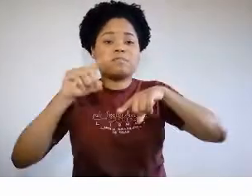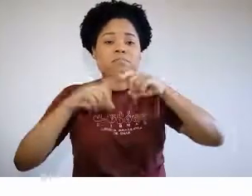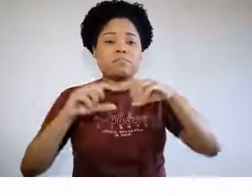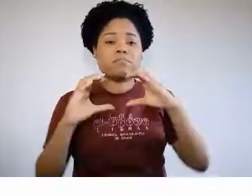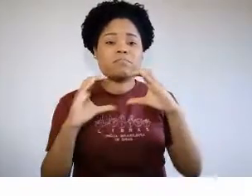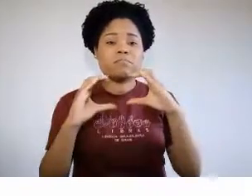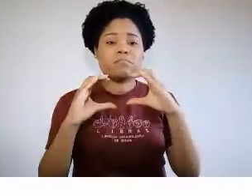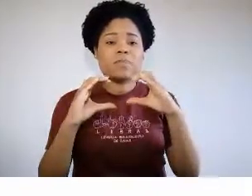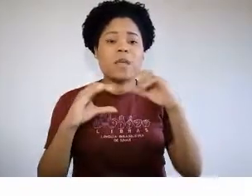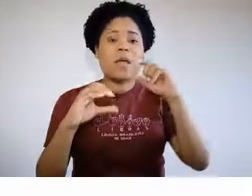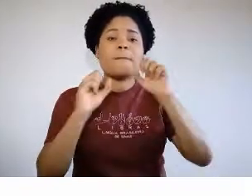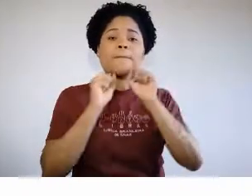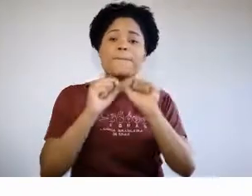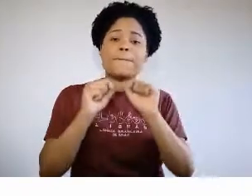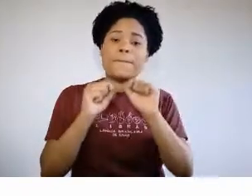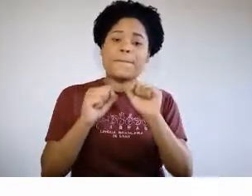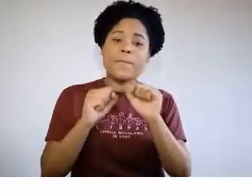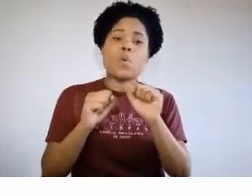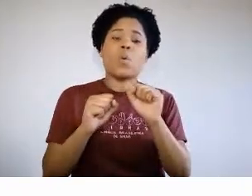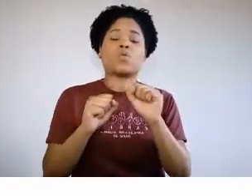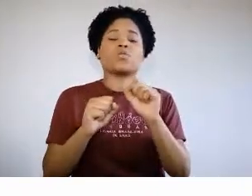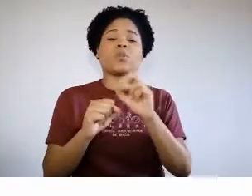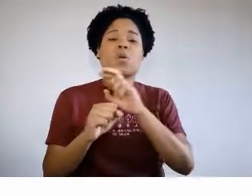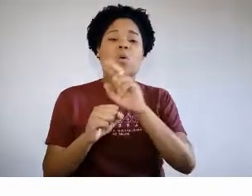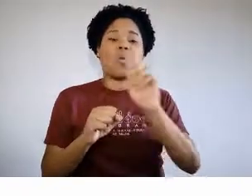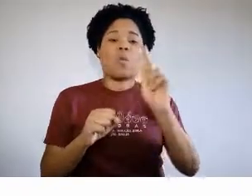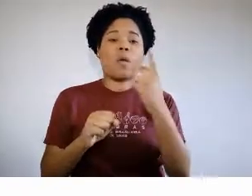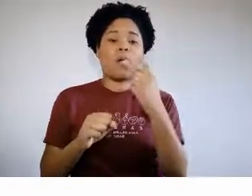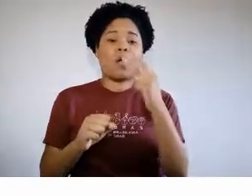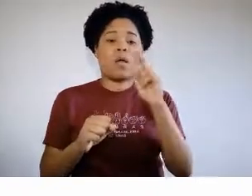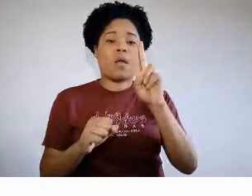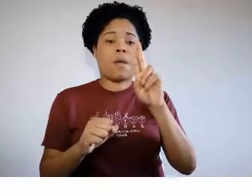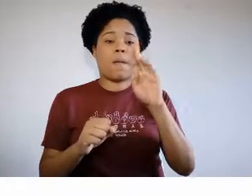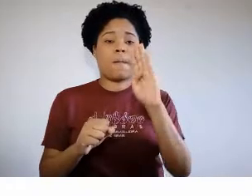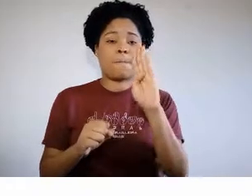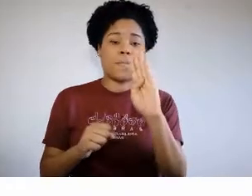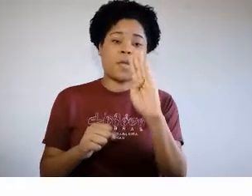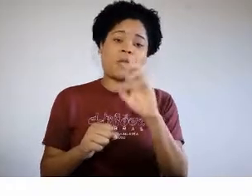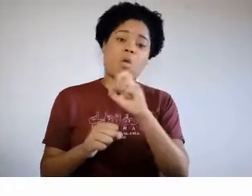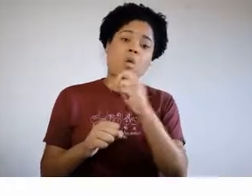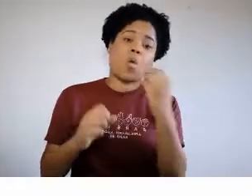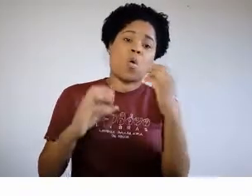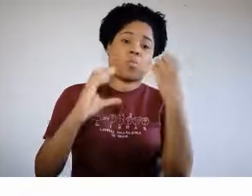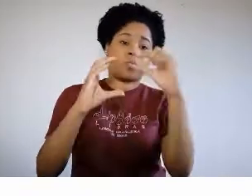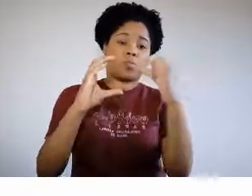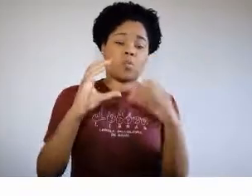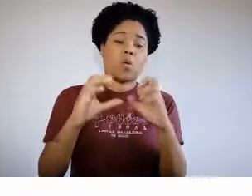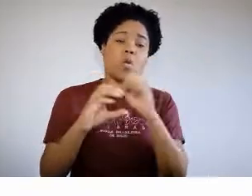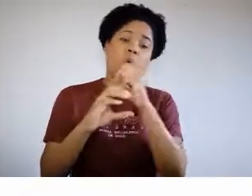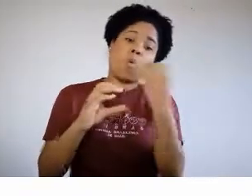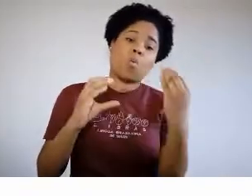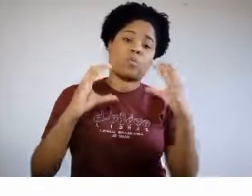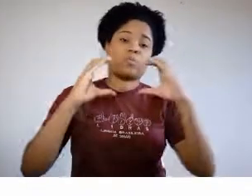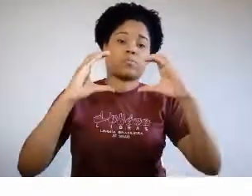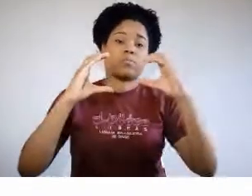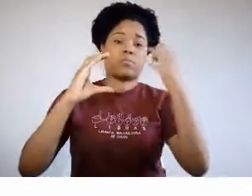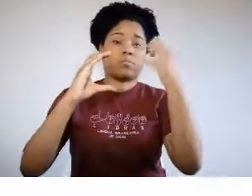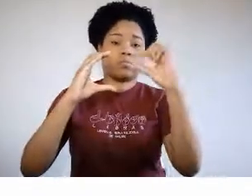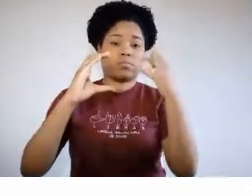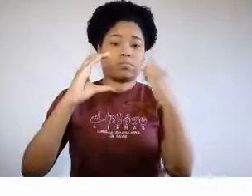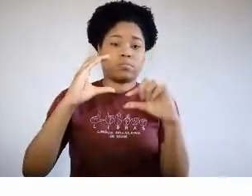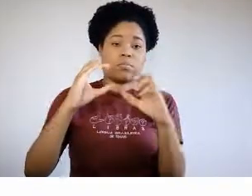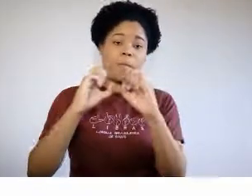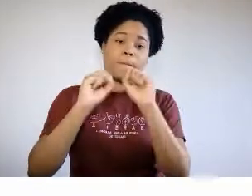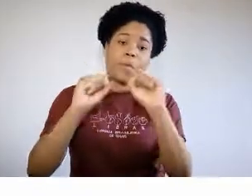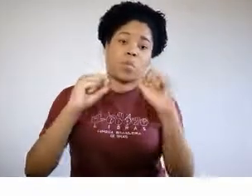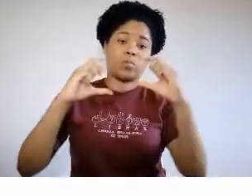Esse dispositivo central pode ser um equipamento chamado hub ou pode ser um equipamento chamado switch.